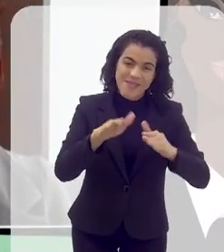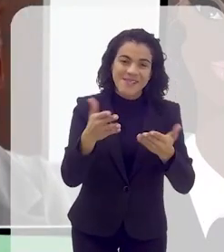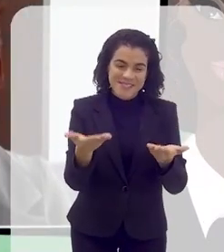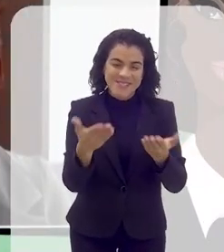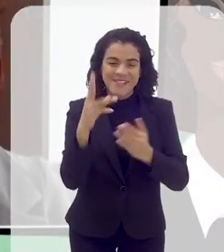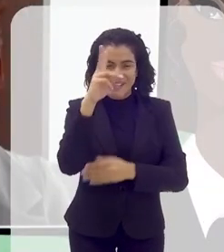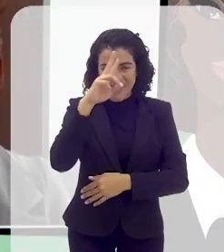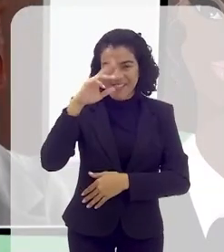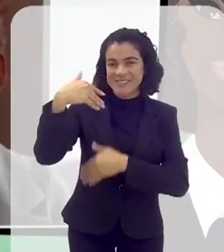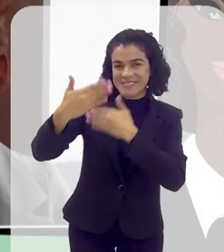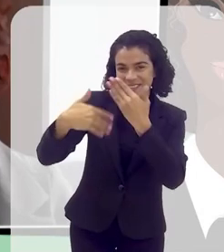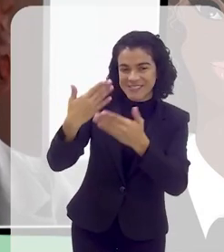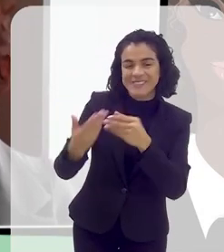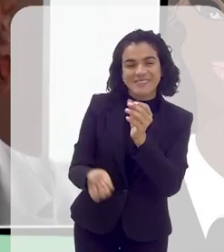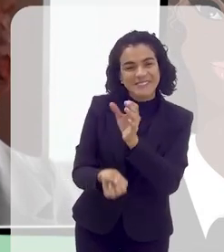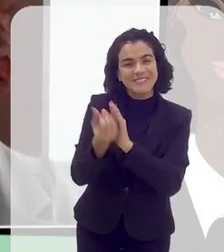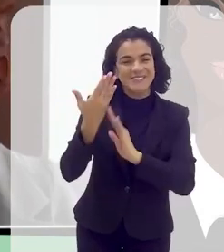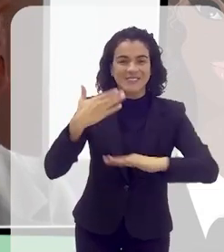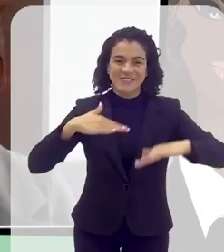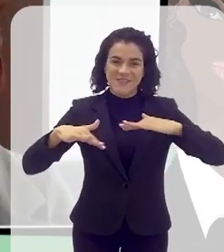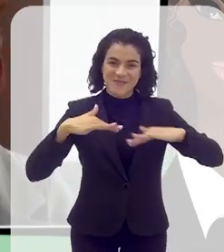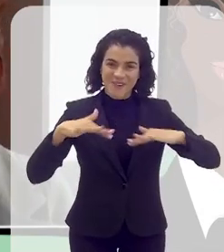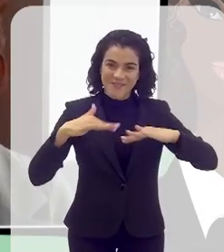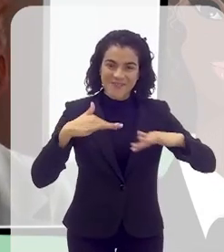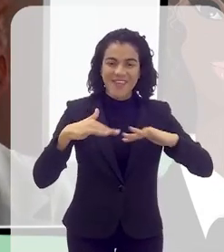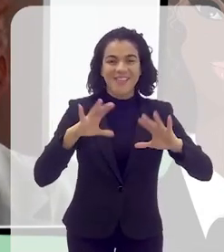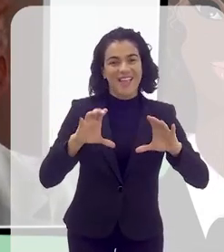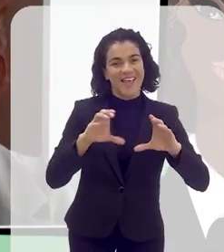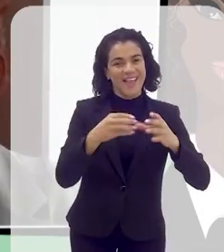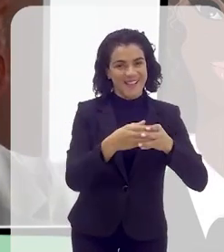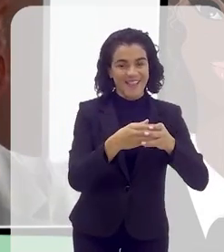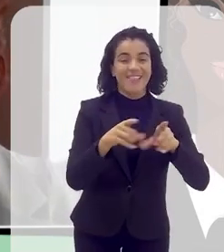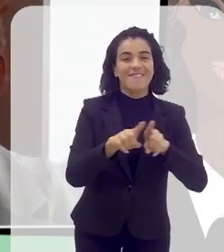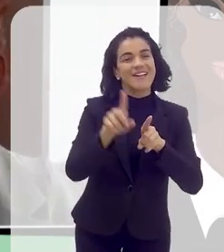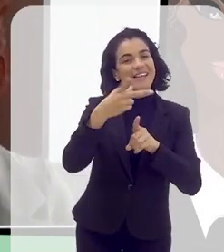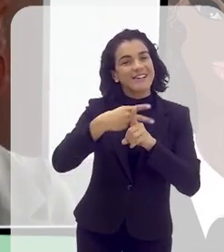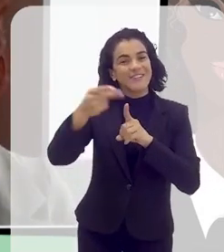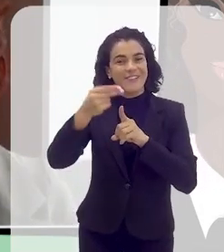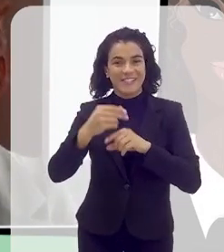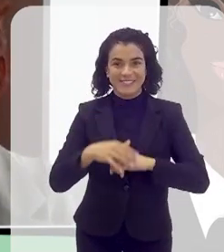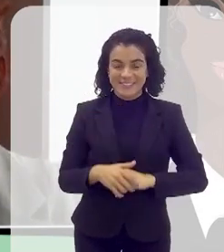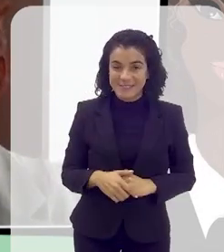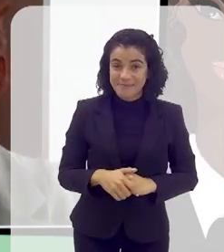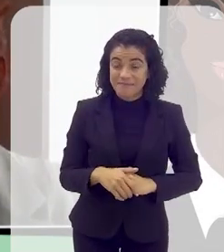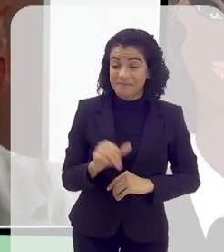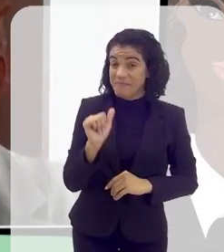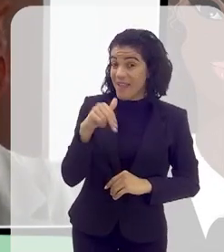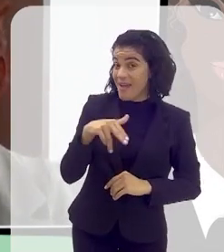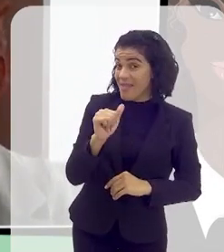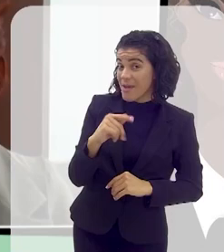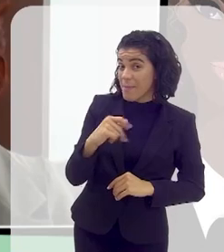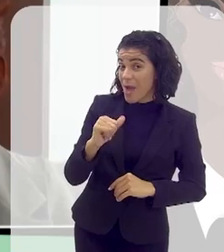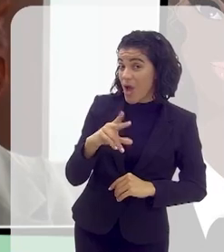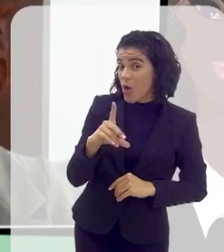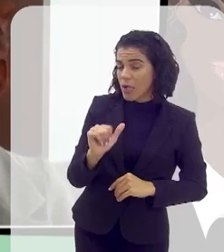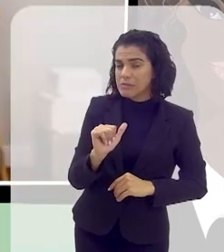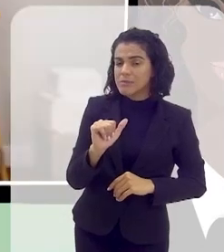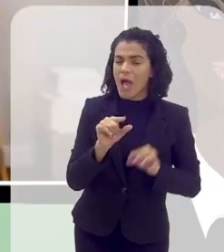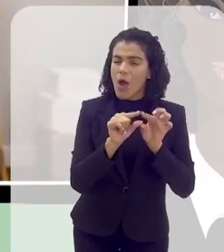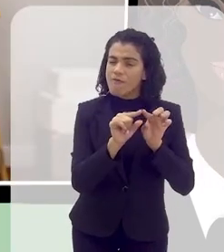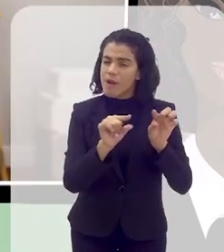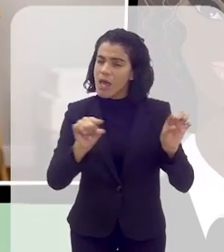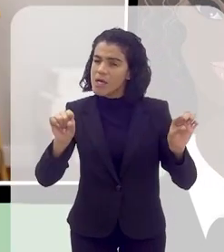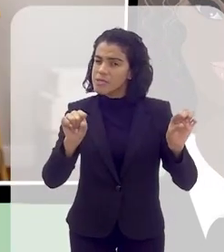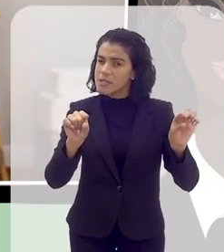foi mais ou menos assim a história da comunidade e dessa conquista aí. Ana Paula, pegando essa